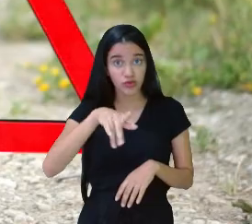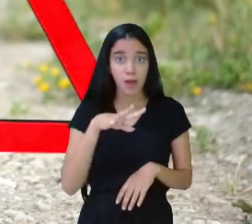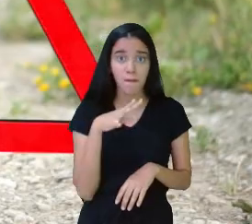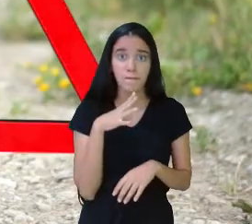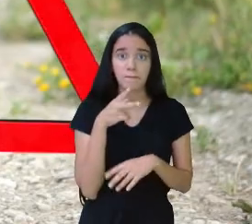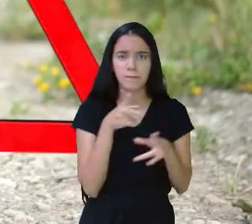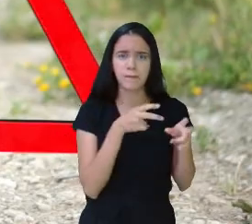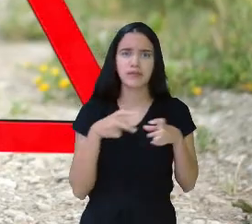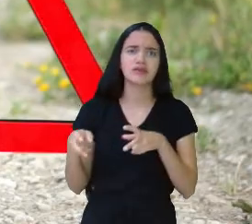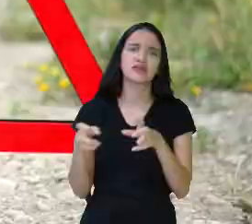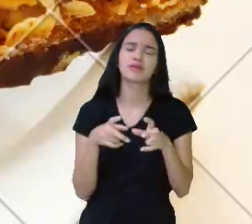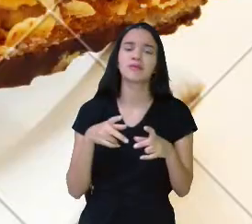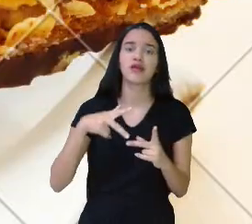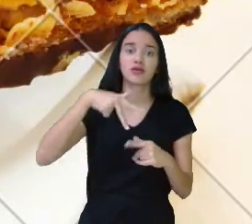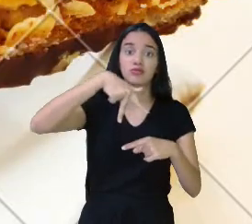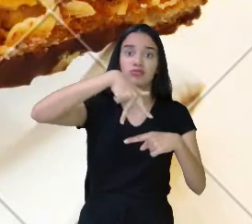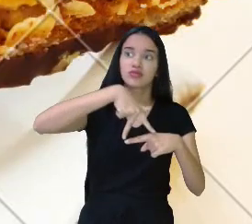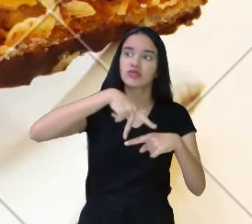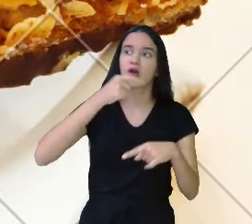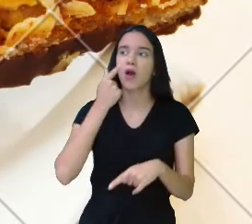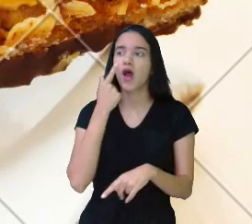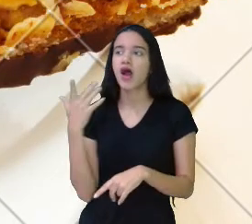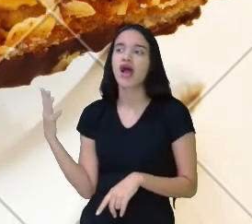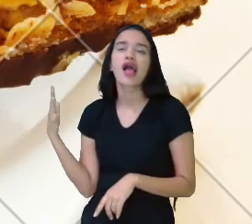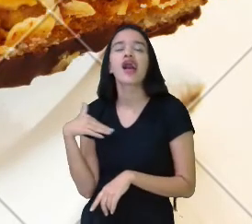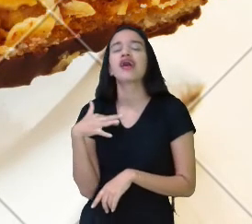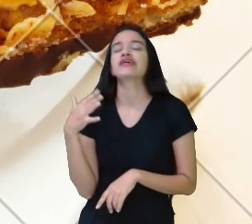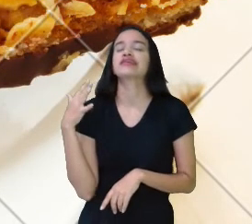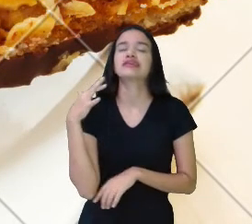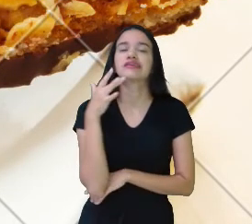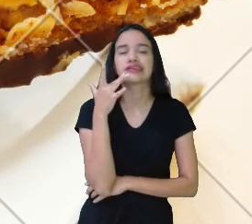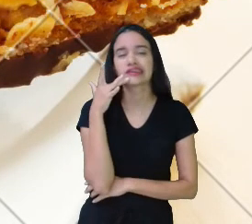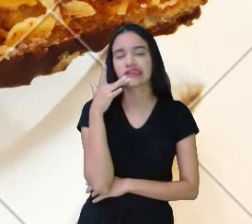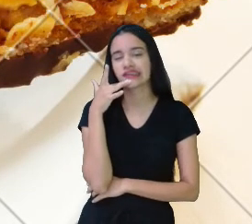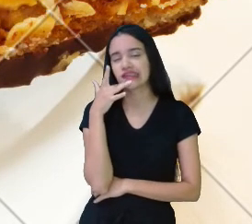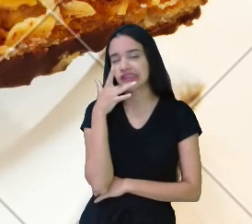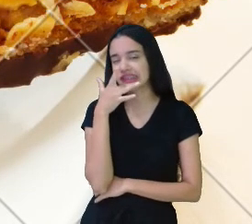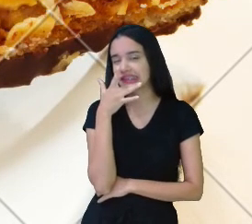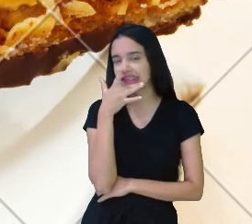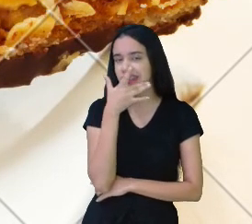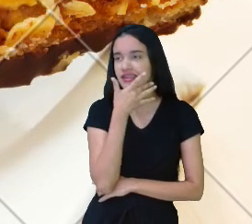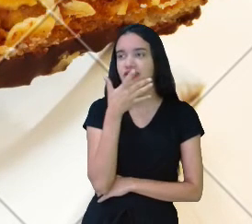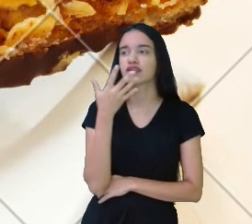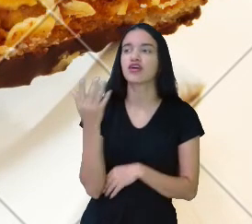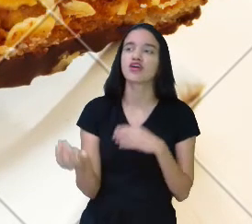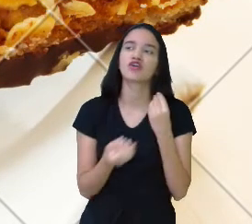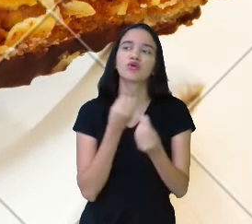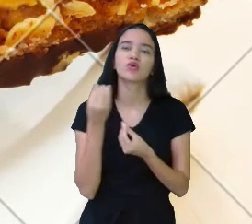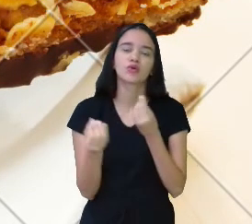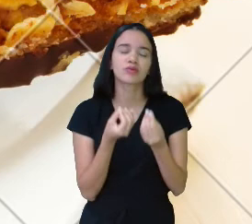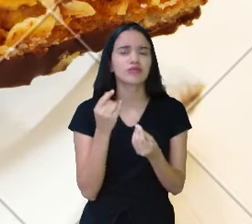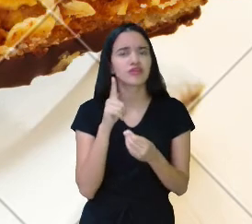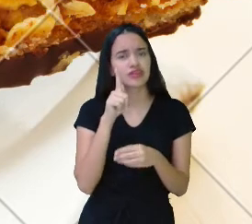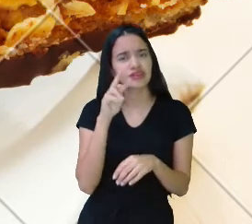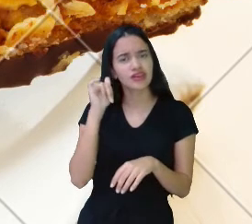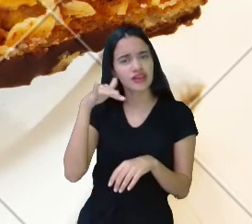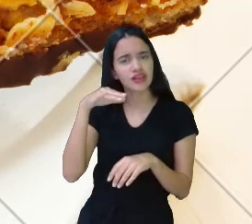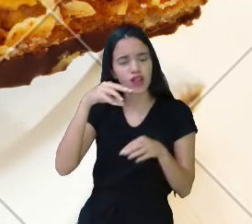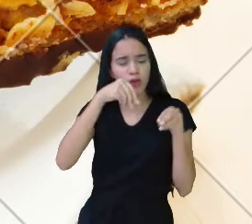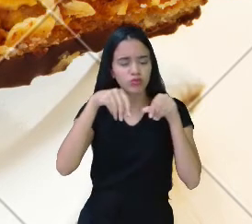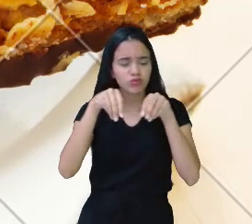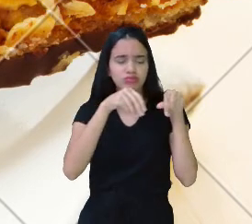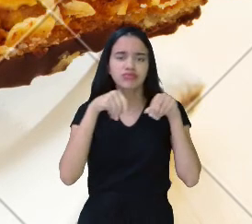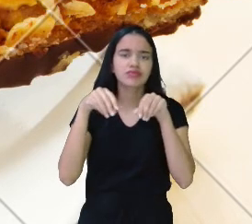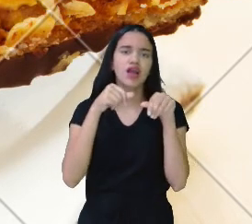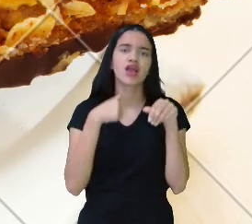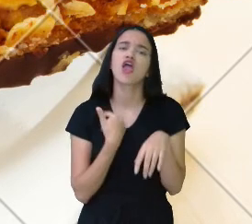tem formato de triângulo. Olha que delícia, menina, esse chocolatinho como se fossem umas granolas, né? É o que eu comeria